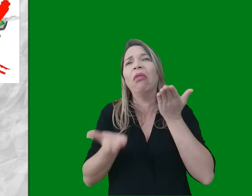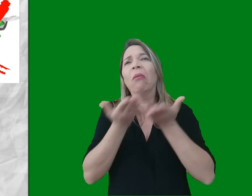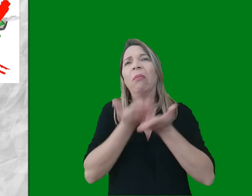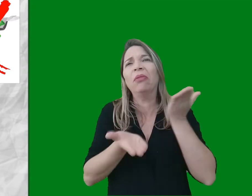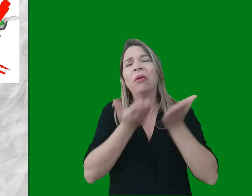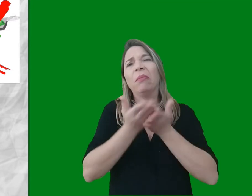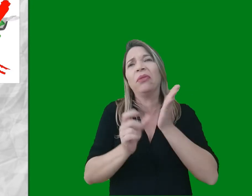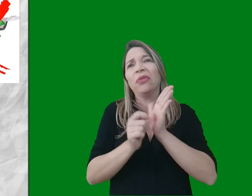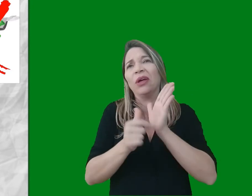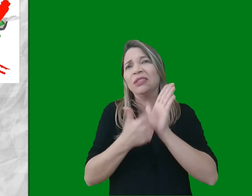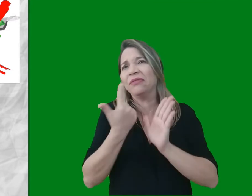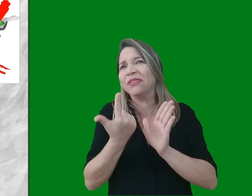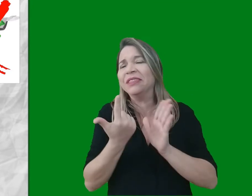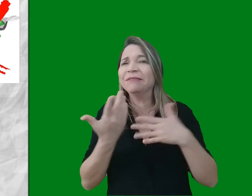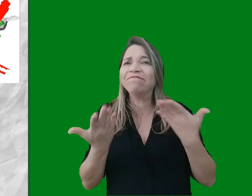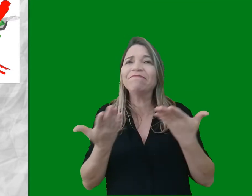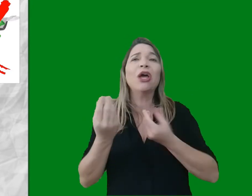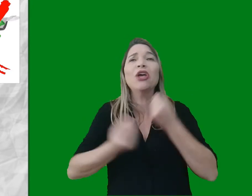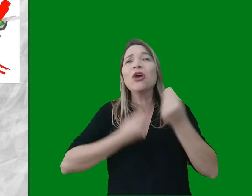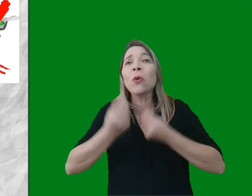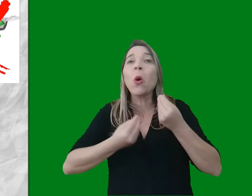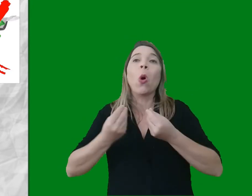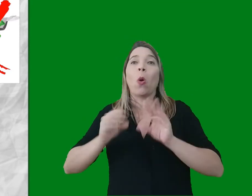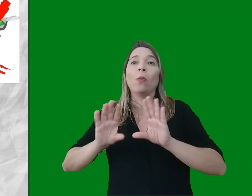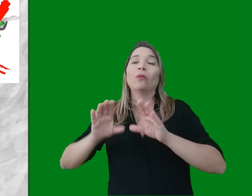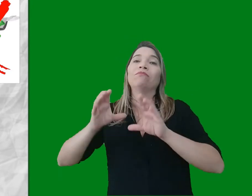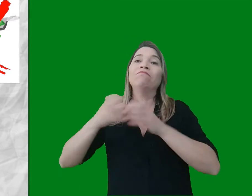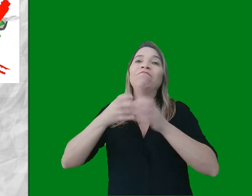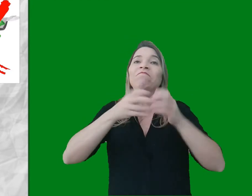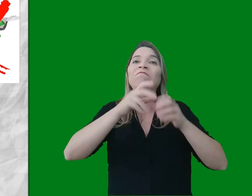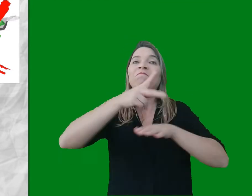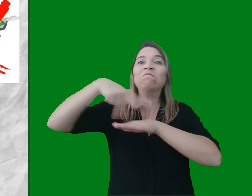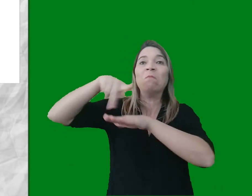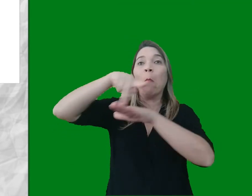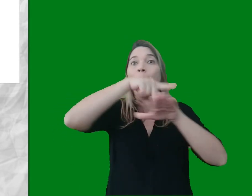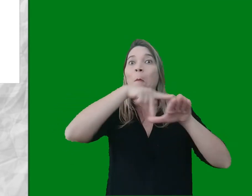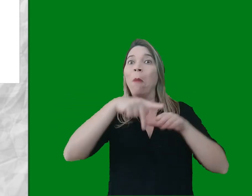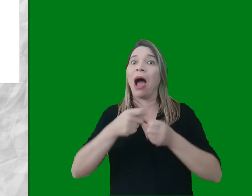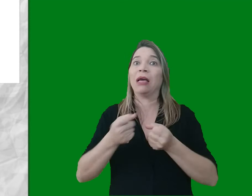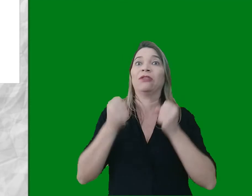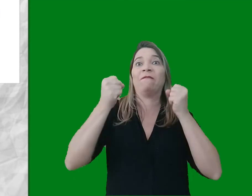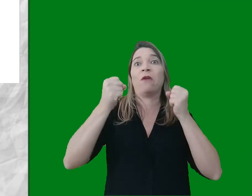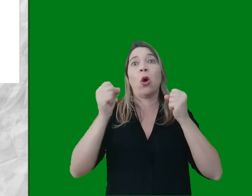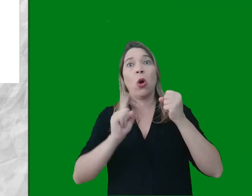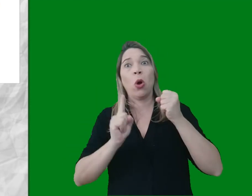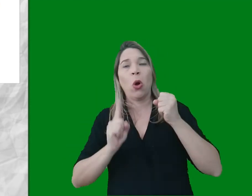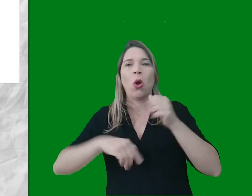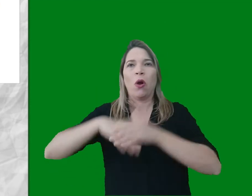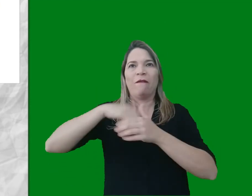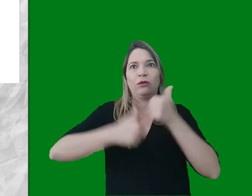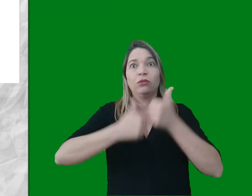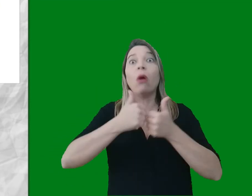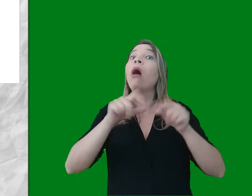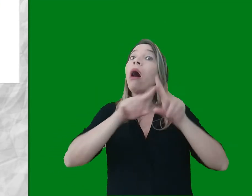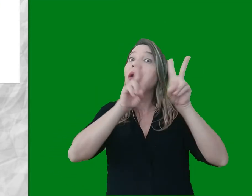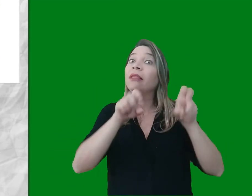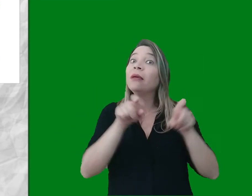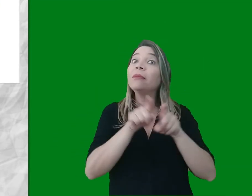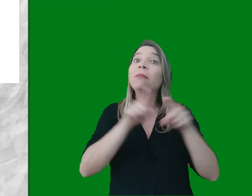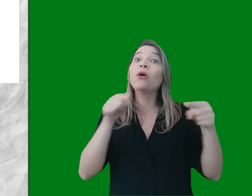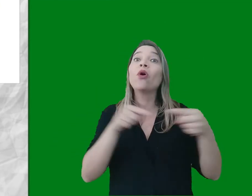edições que sediou, e o que mudou na formação dessas seleções no decorrer do tempo. Os autores abordam também a competição feminina,